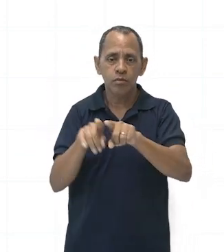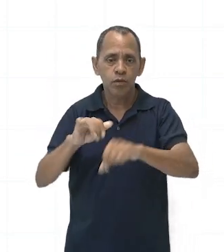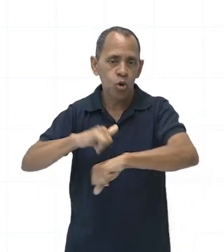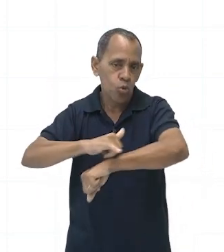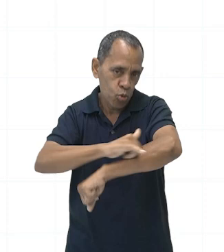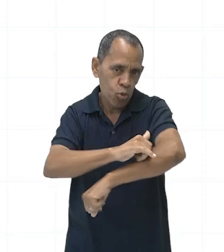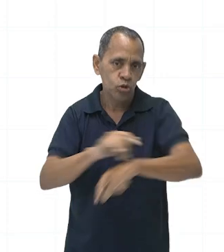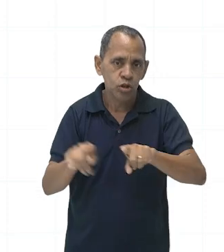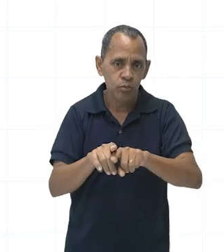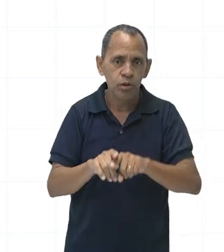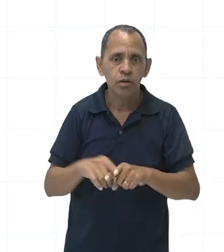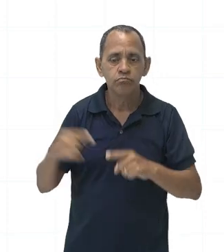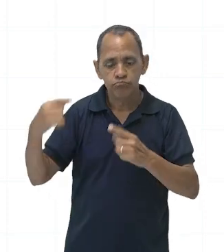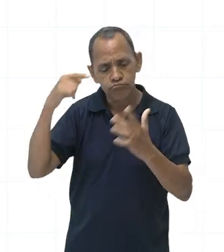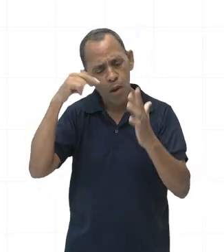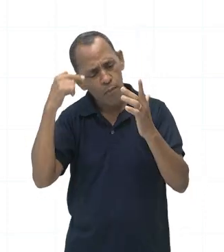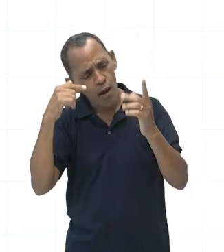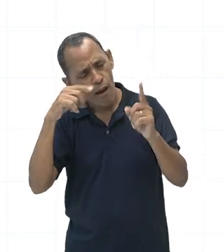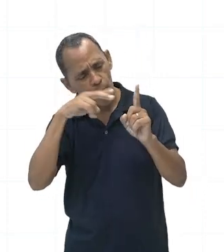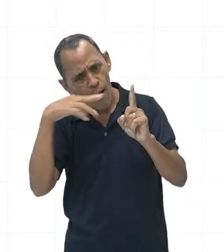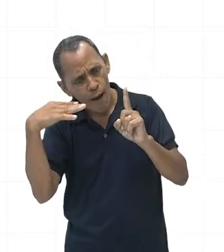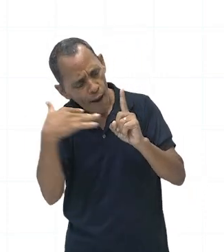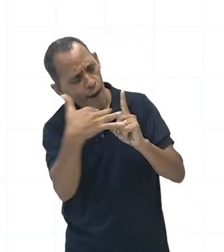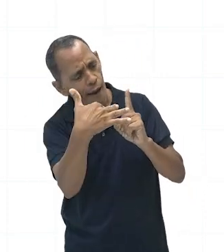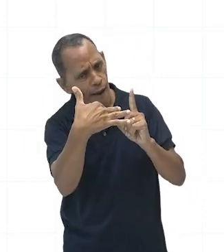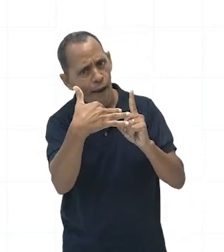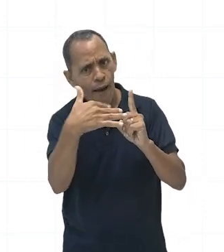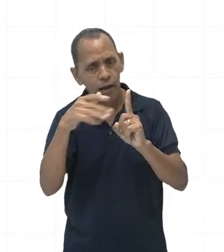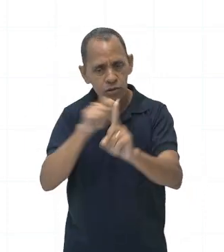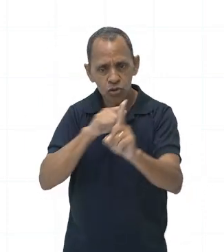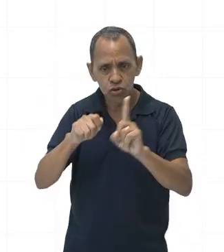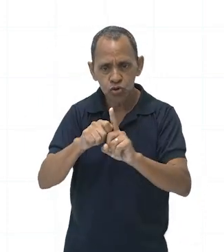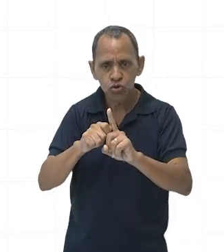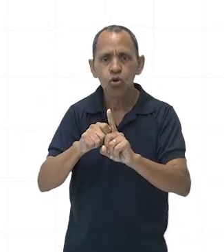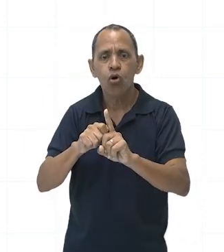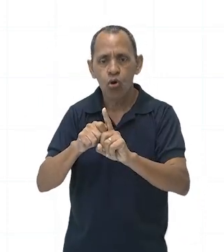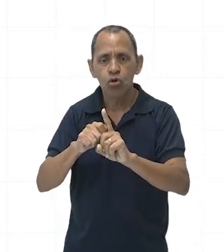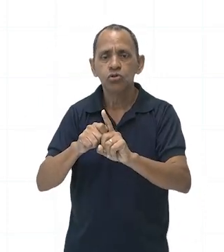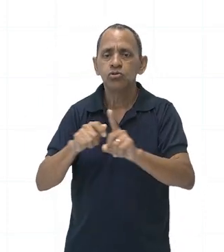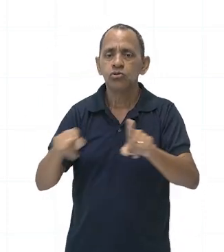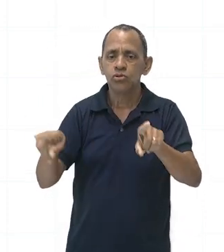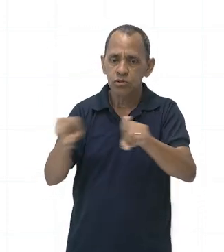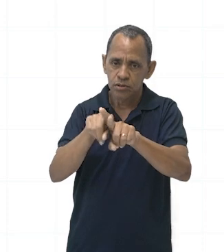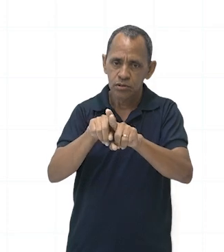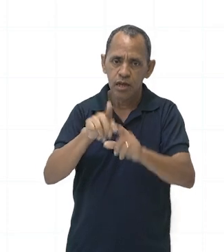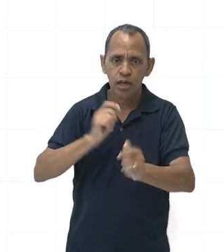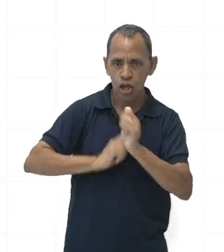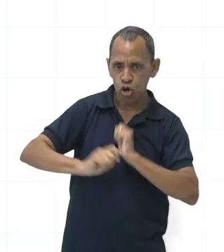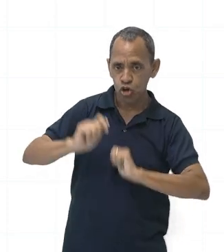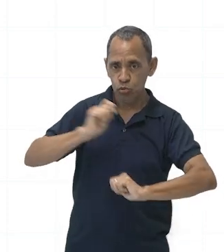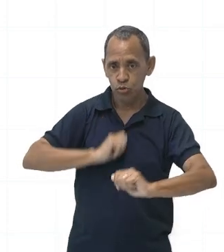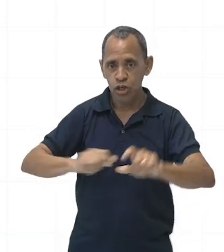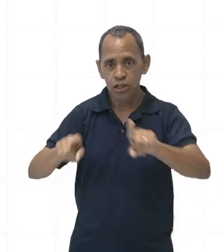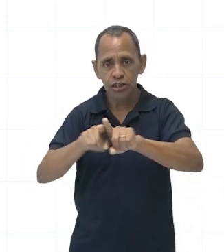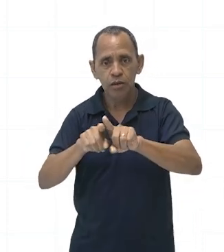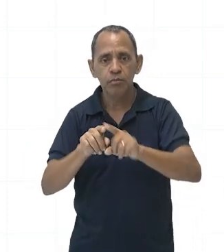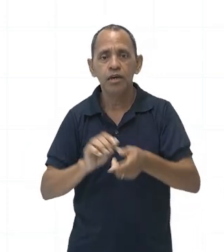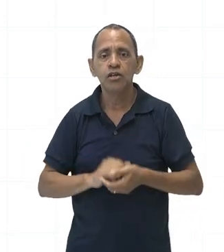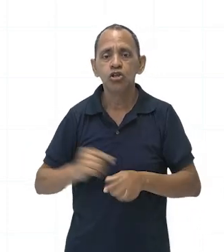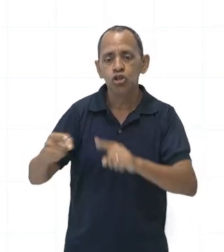dos aspectos socioeconômicos também, da idade e estigma com estilos de